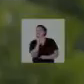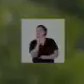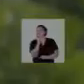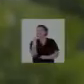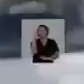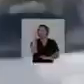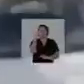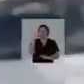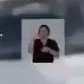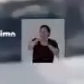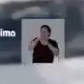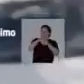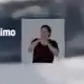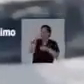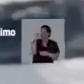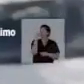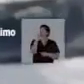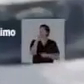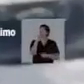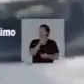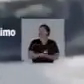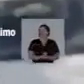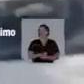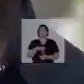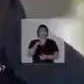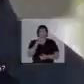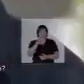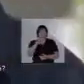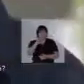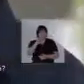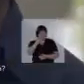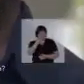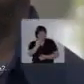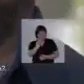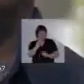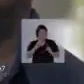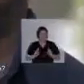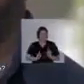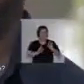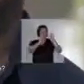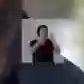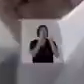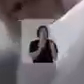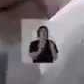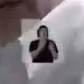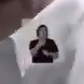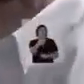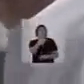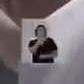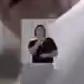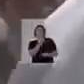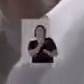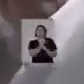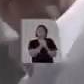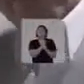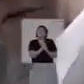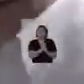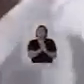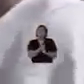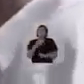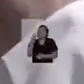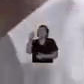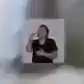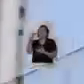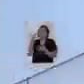em 2018. O fato é esse, perseguição política, não é para combater a corrupção. O Lula entrou na política e não enriqueceu, o que é raro, né? O presidente mora aqui há mais de 20 anos. O povo gosta de